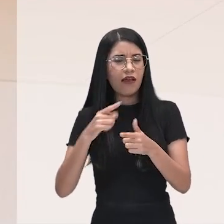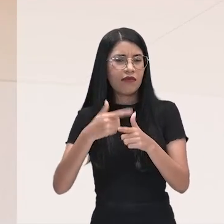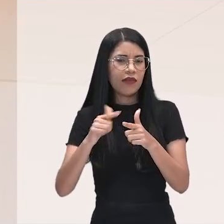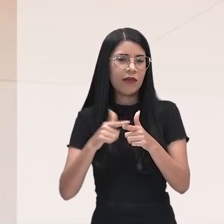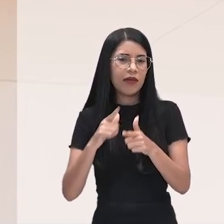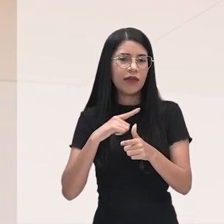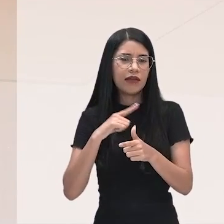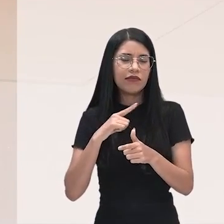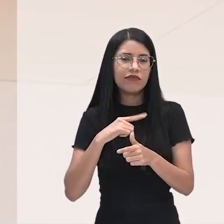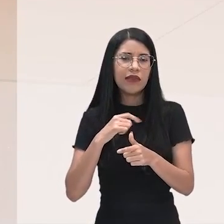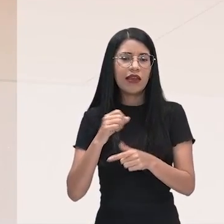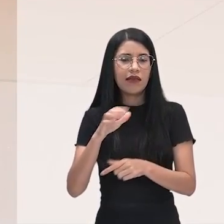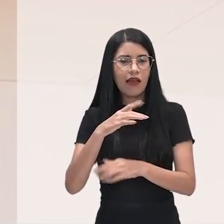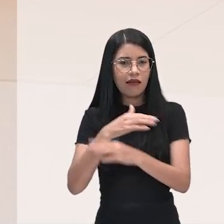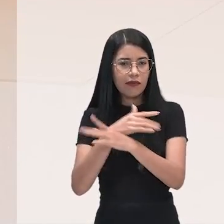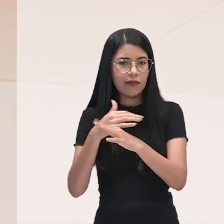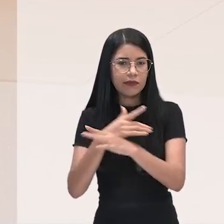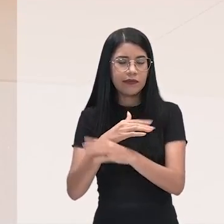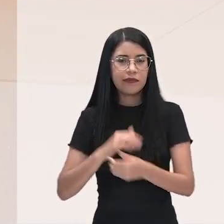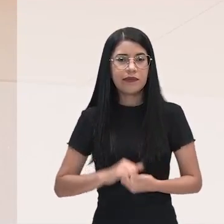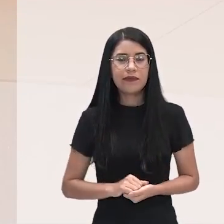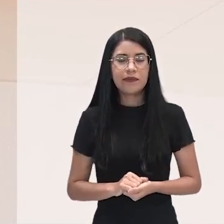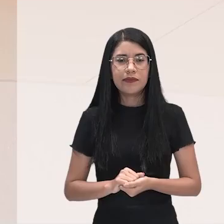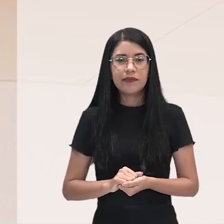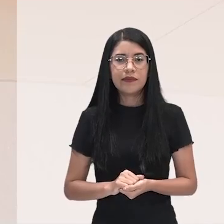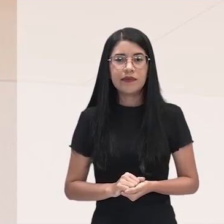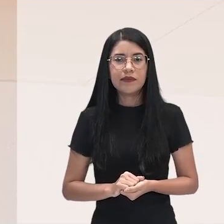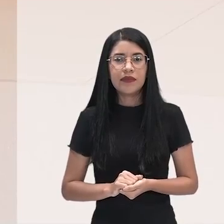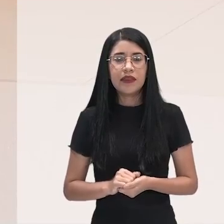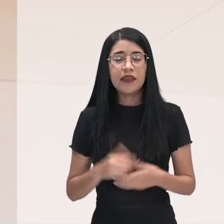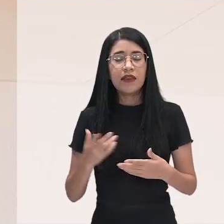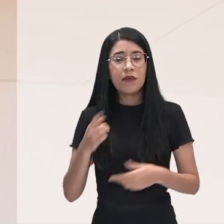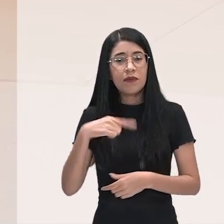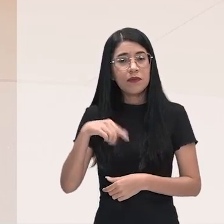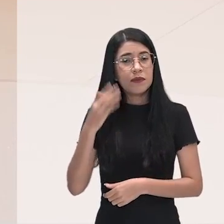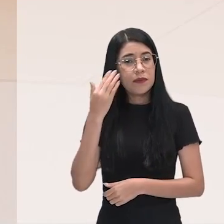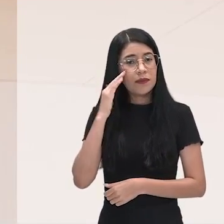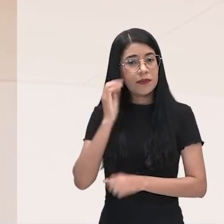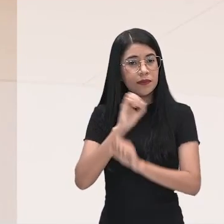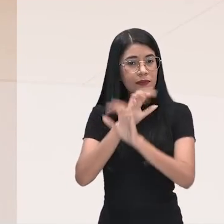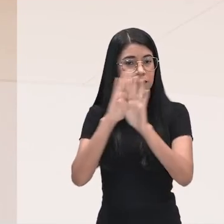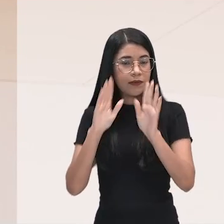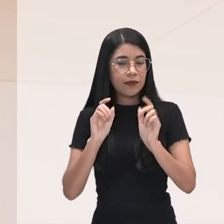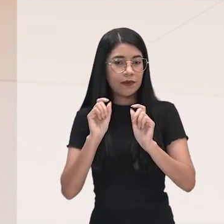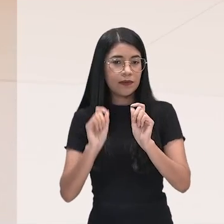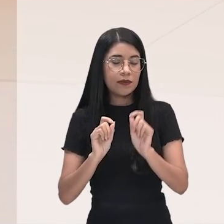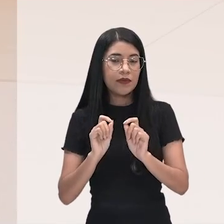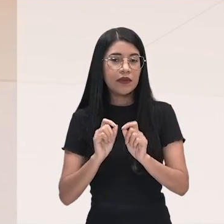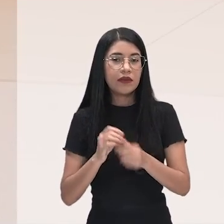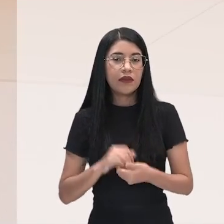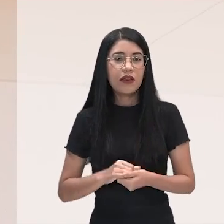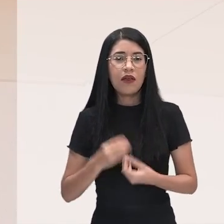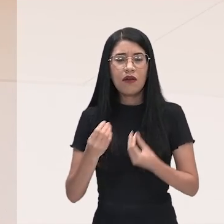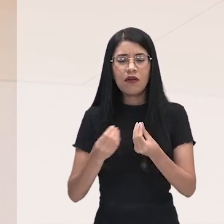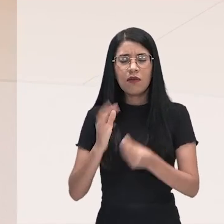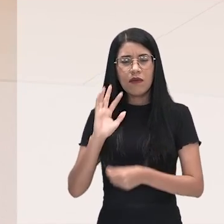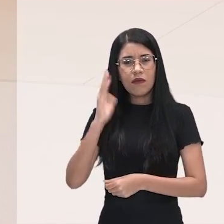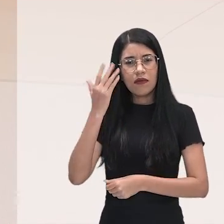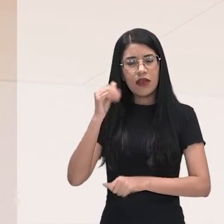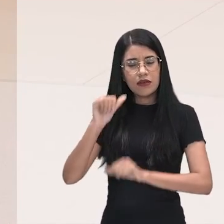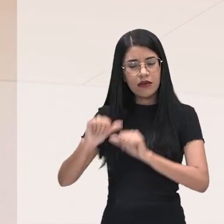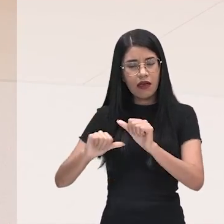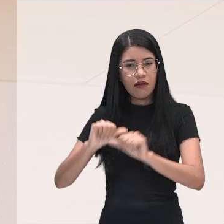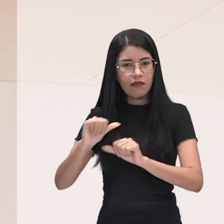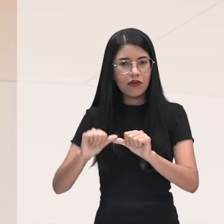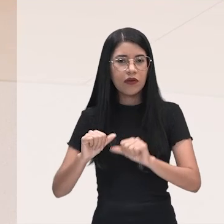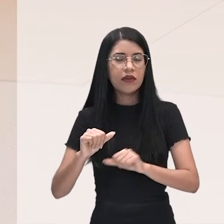já tem ela aí bastante alterada, bastante modificada, tá? Pela ação humana, e ela não para de mudar. A partir do momento